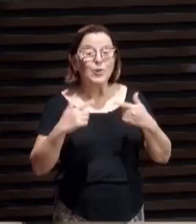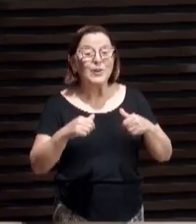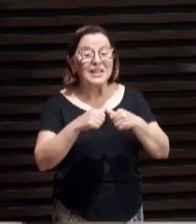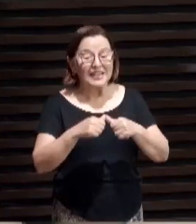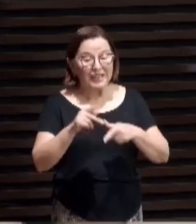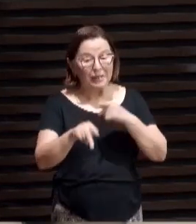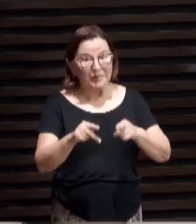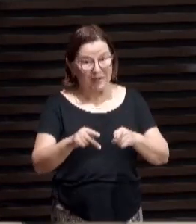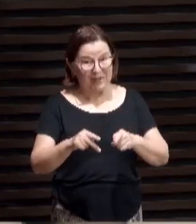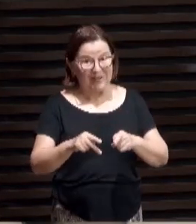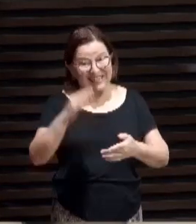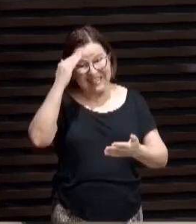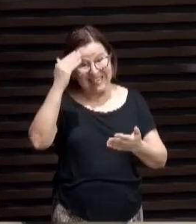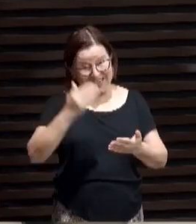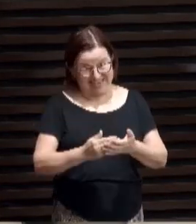causa.